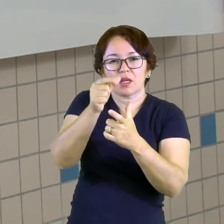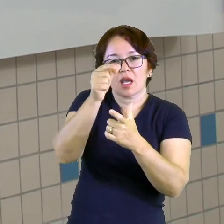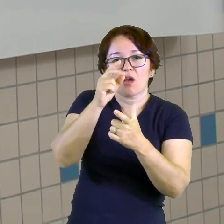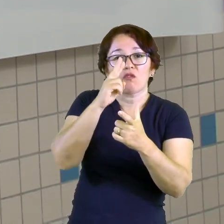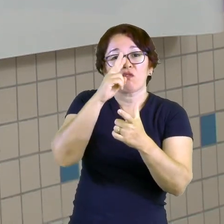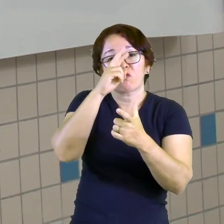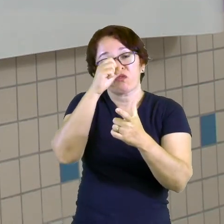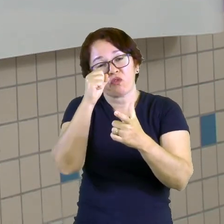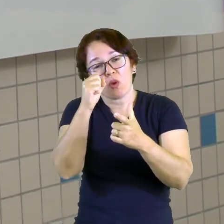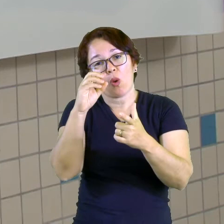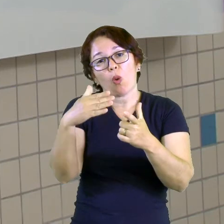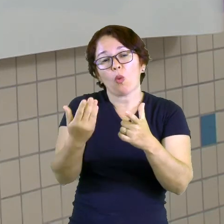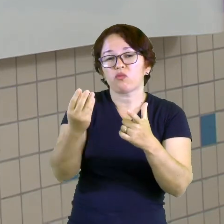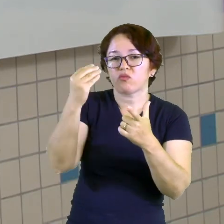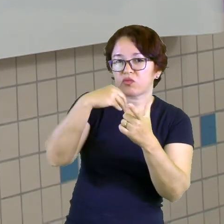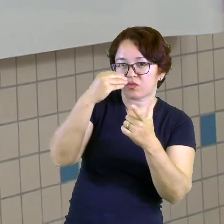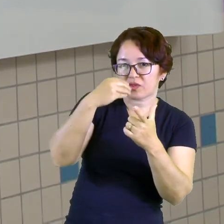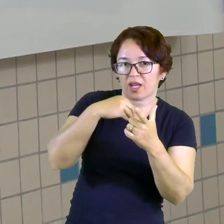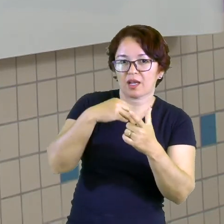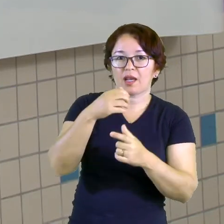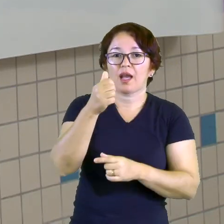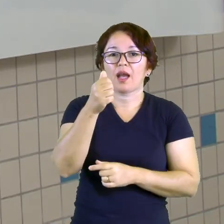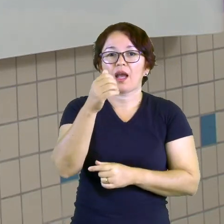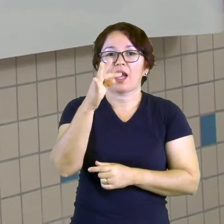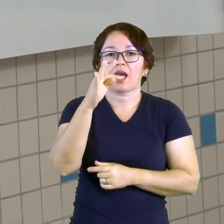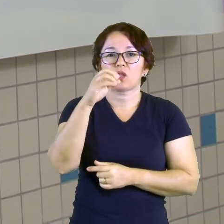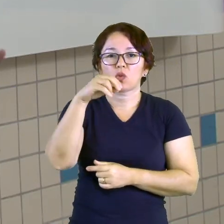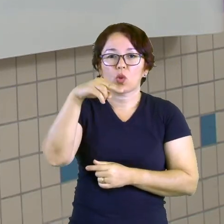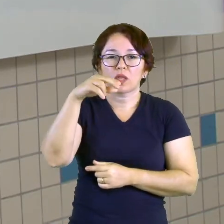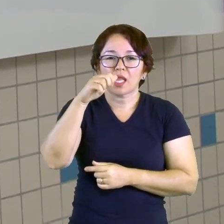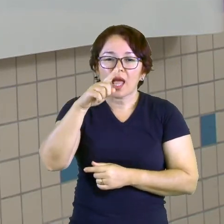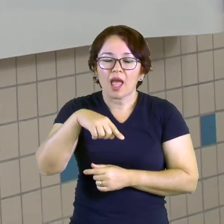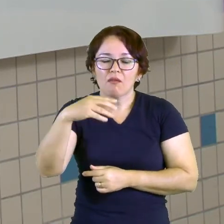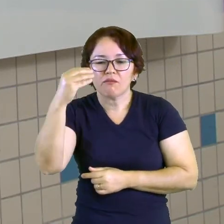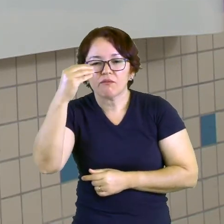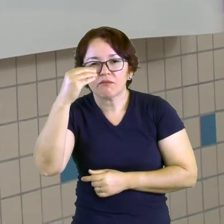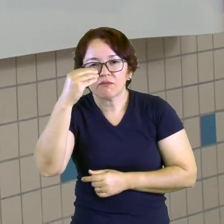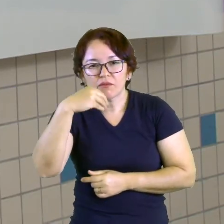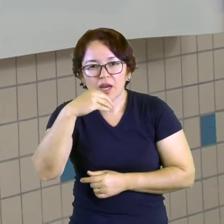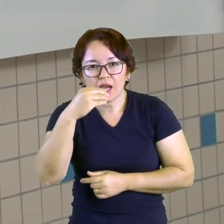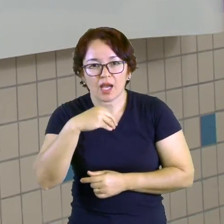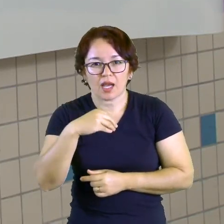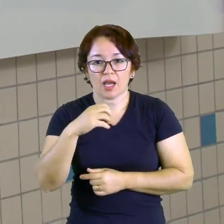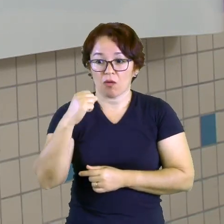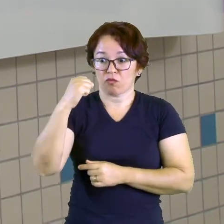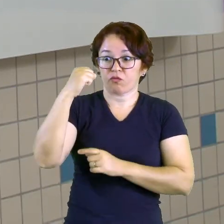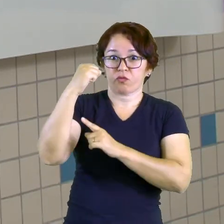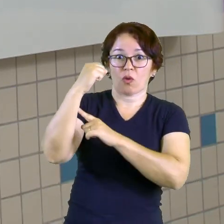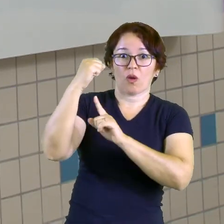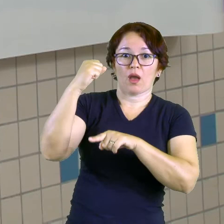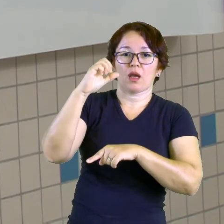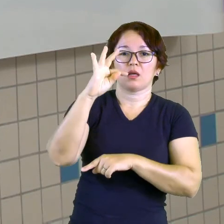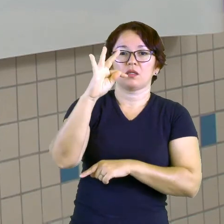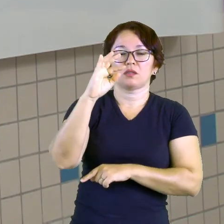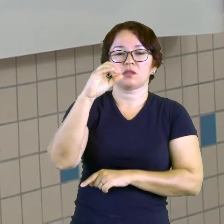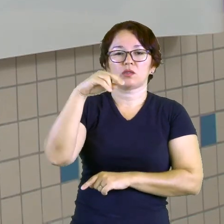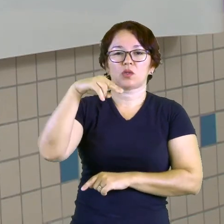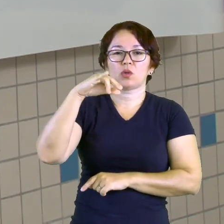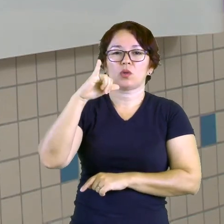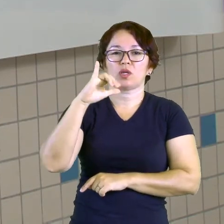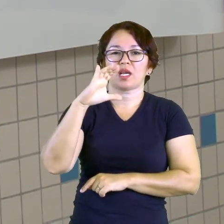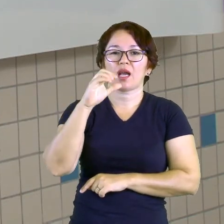átona. A átona é aquela mais suave, menos branda. A tônica é aquela que eu falo com